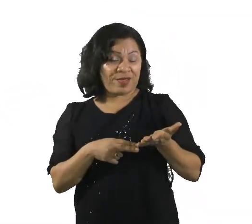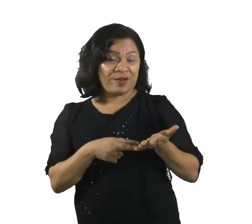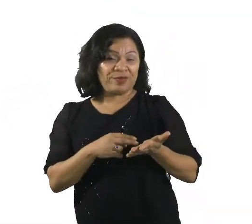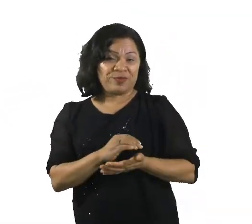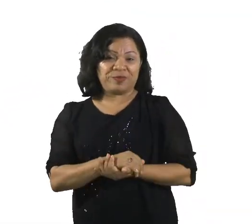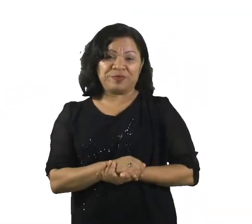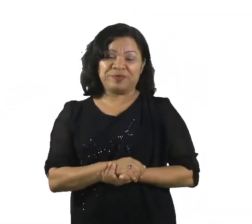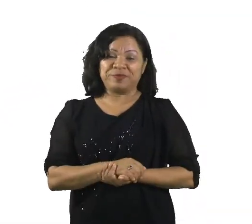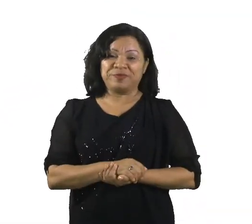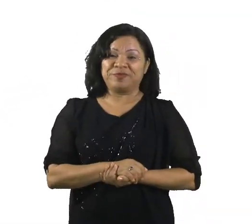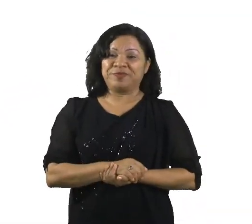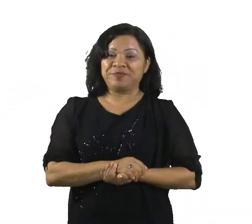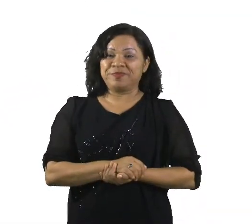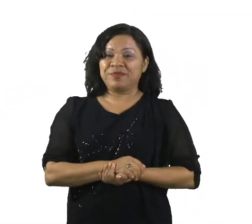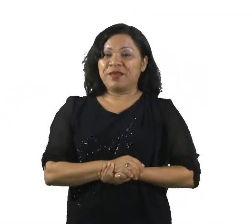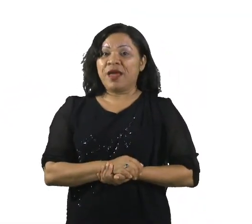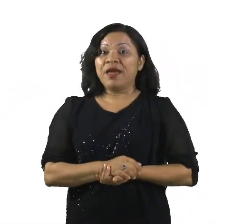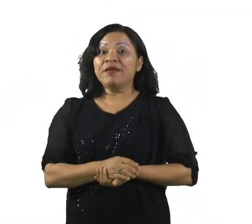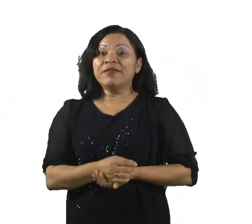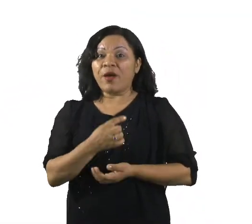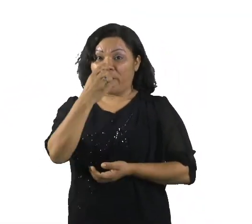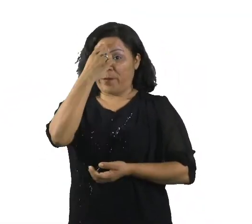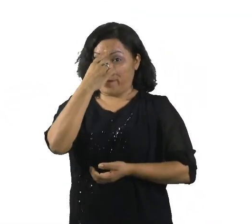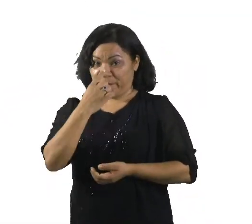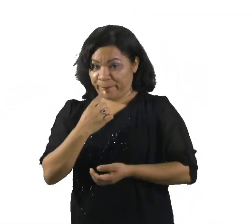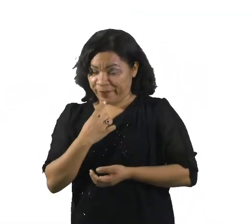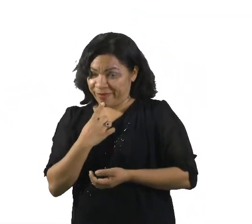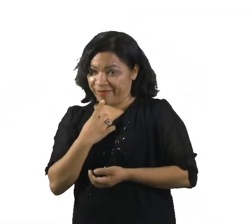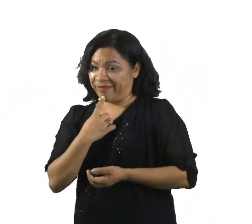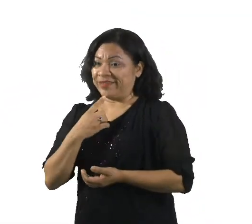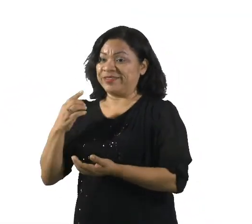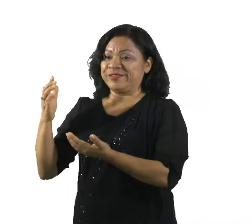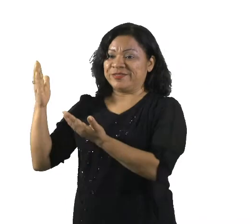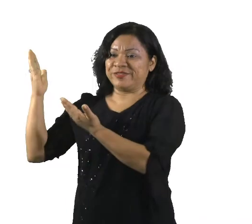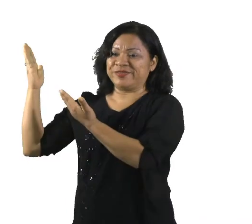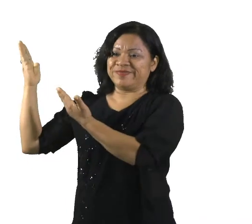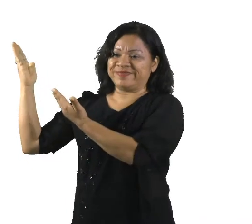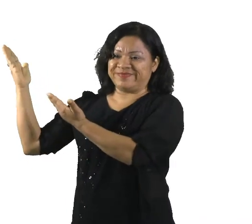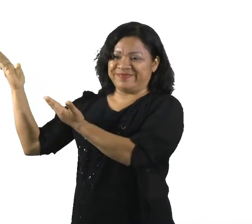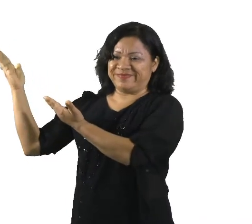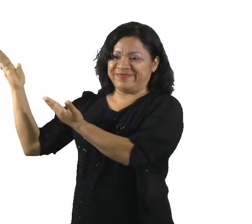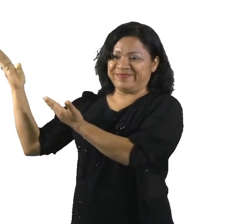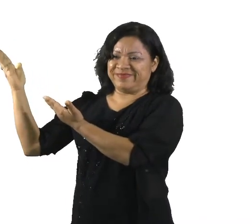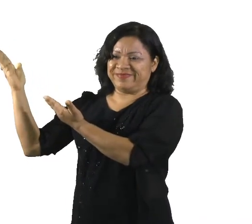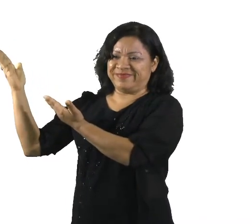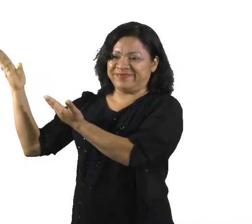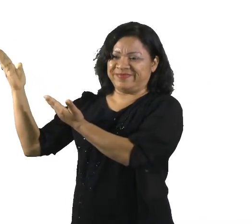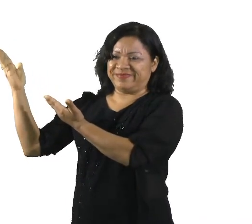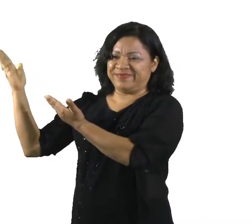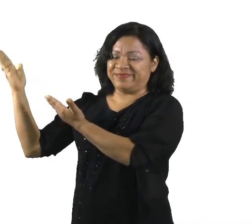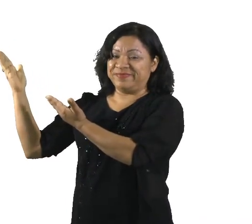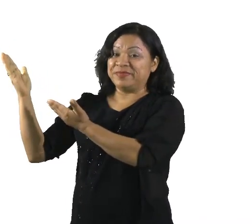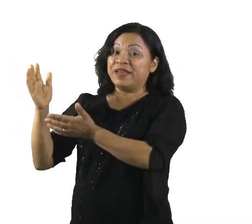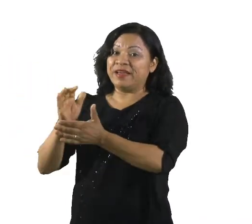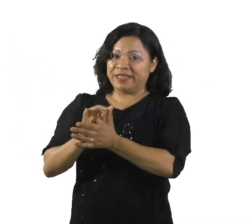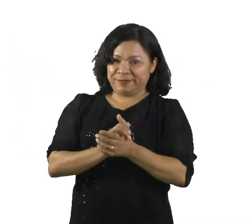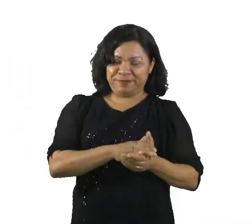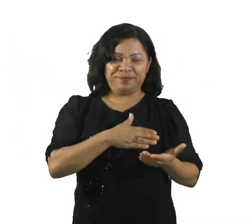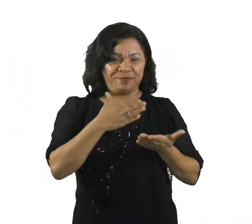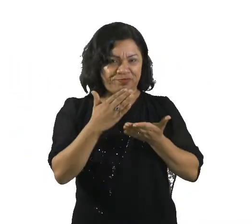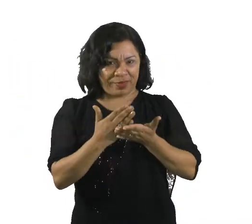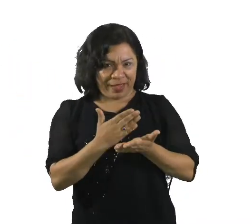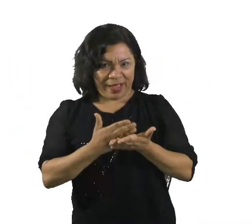ok? Vamos ver algumas imagens. Eu trouxe algumas imagens aqui para vocês de capas